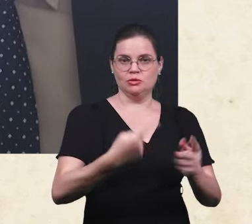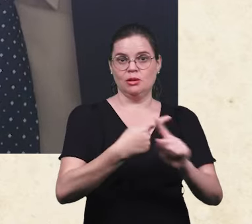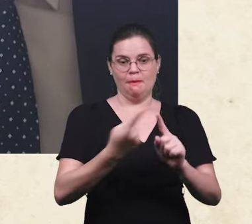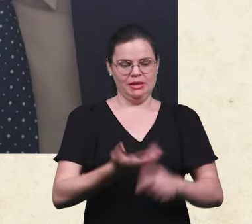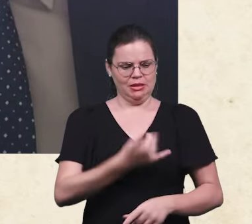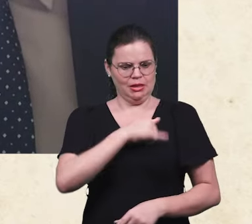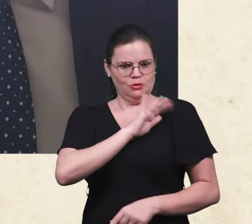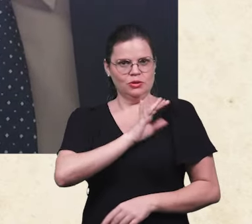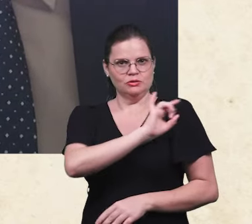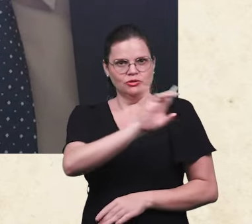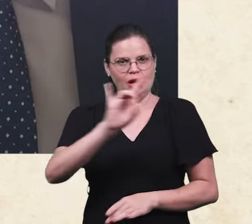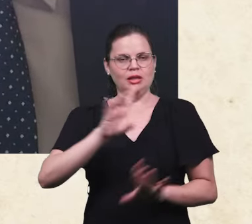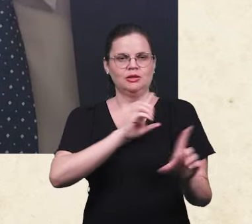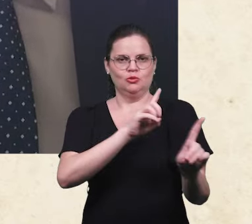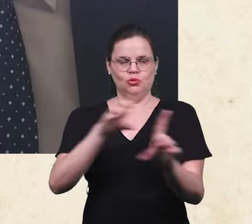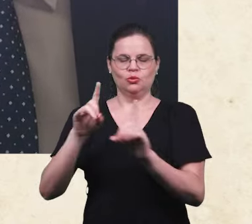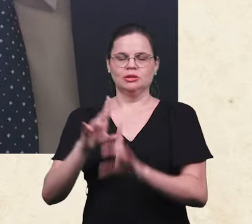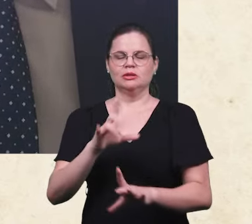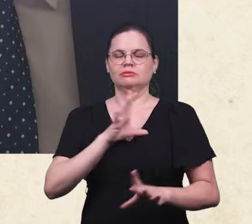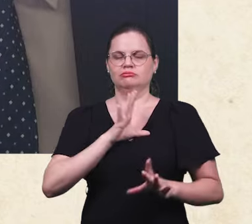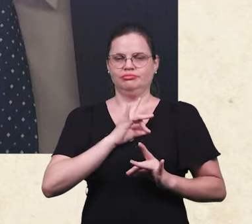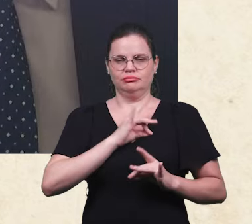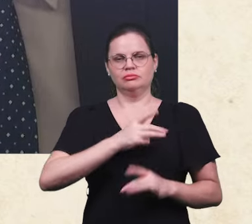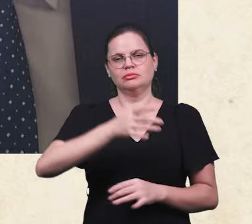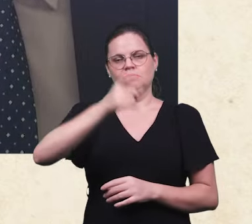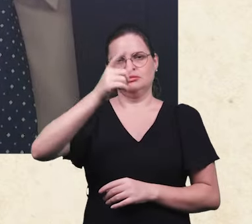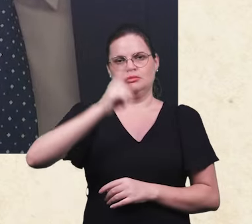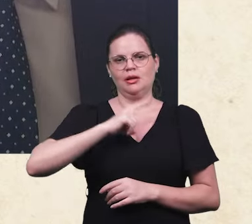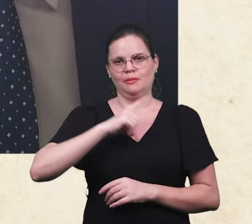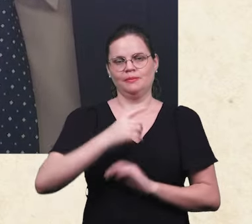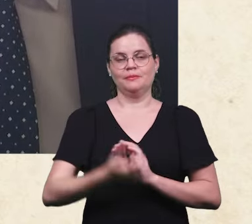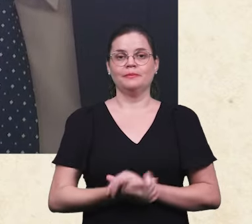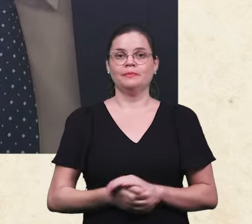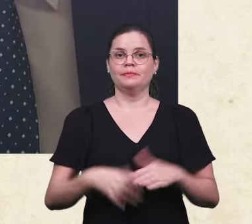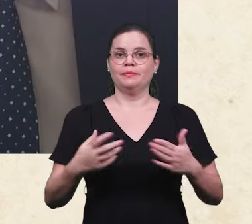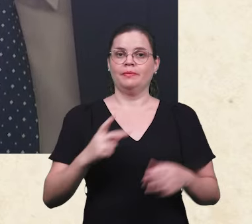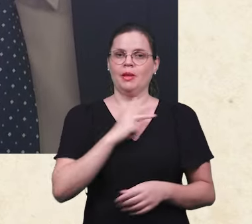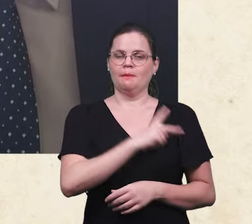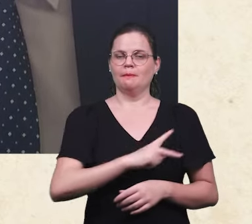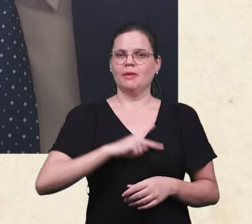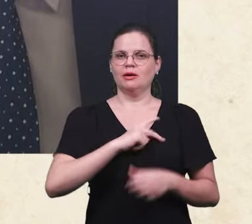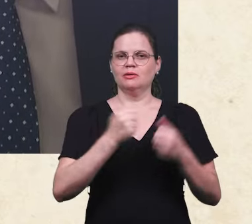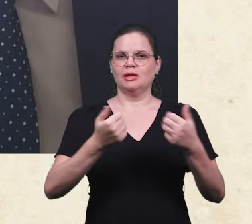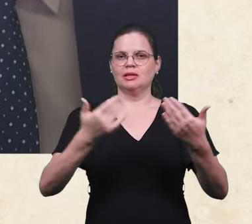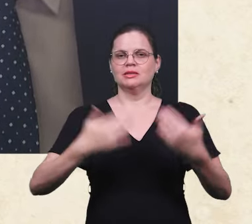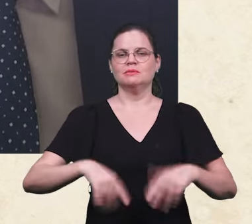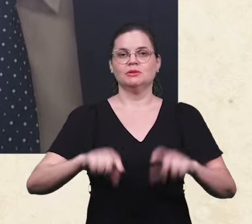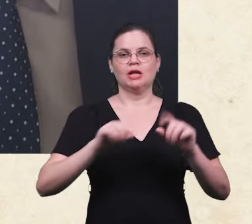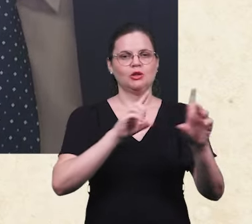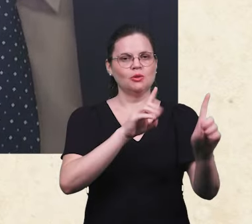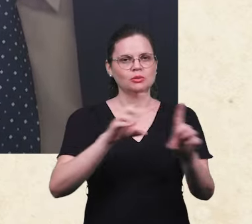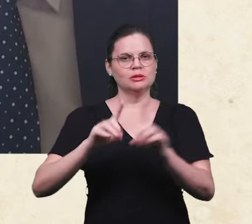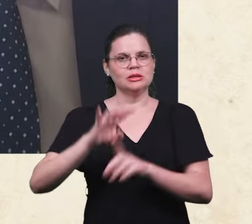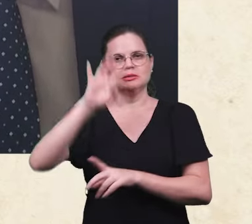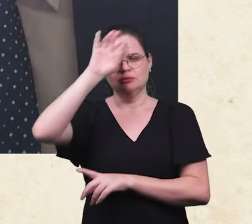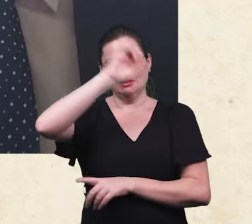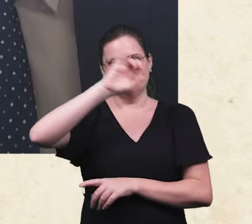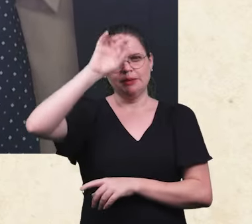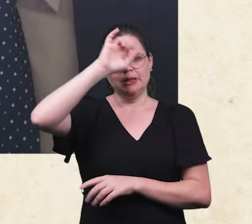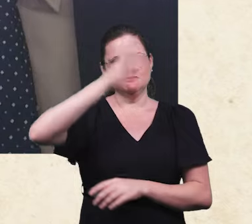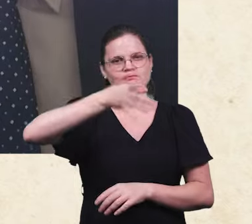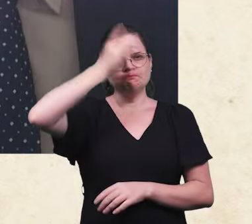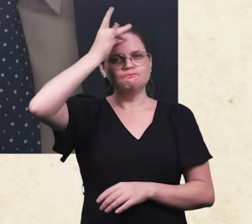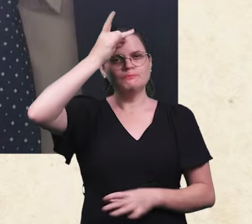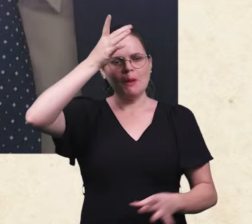O apóstolo Paulo, ele fala àqueles que o haviam recebido a sua doutrina, recebido o